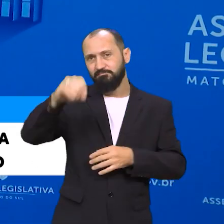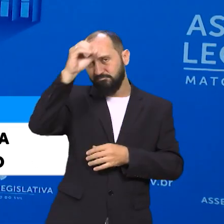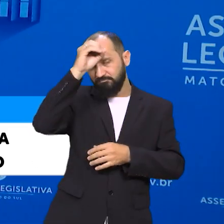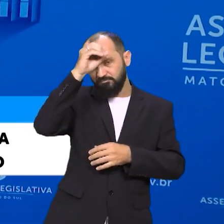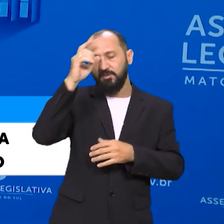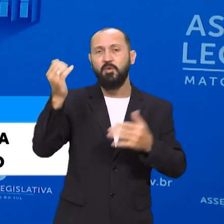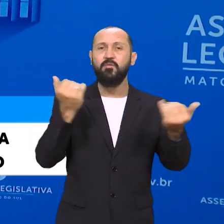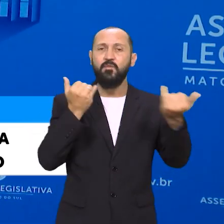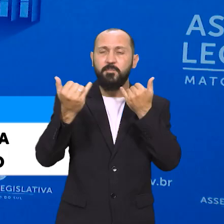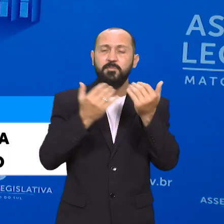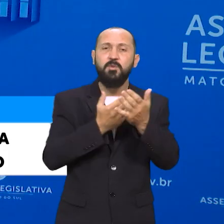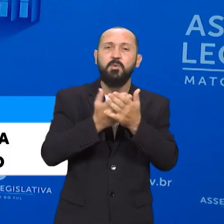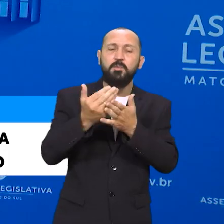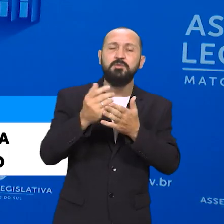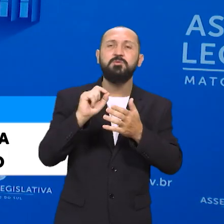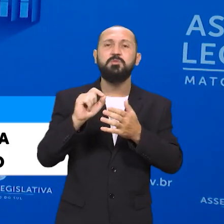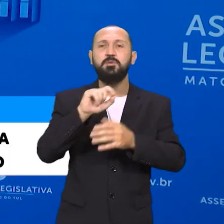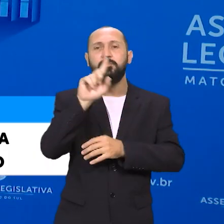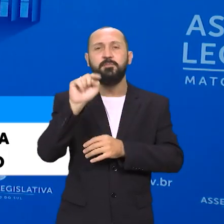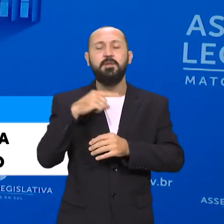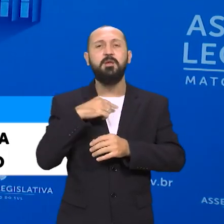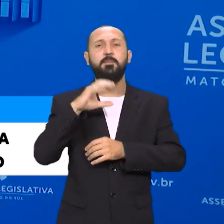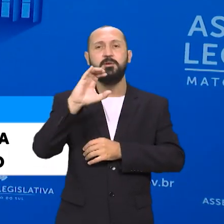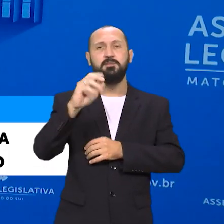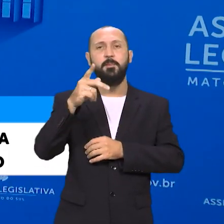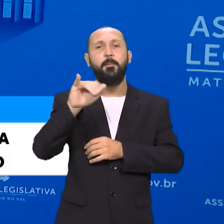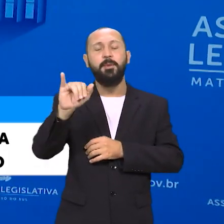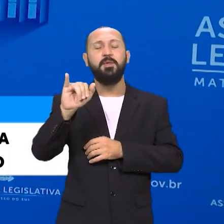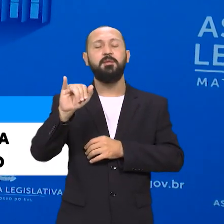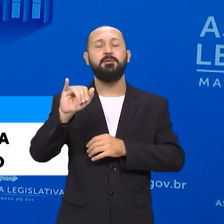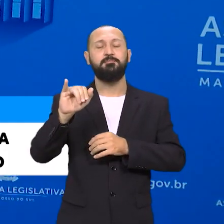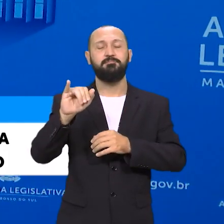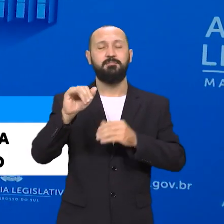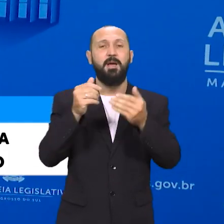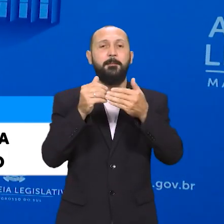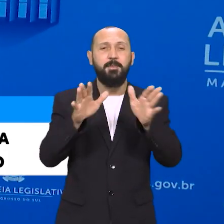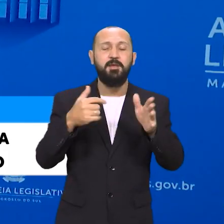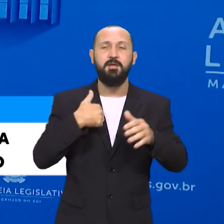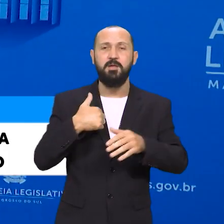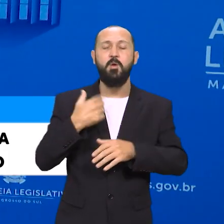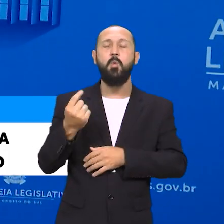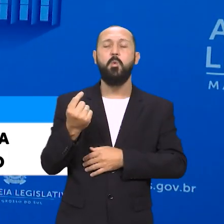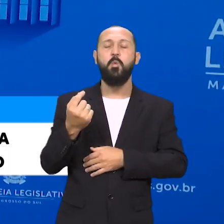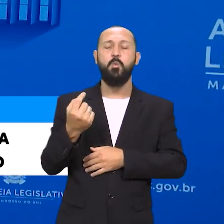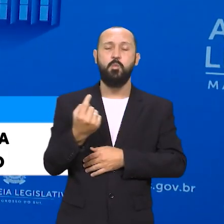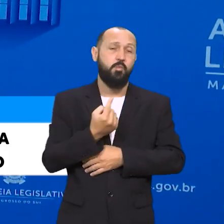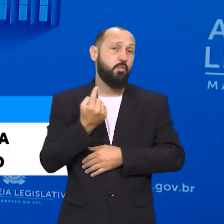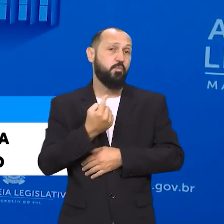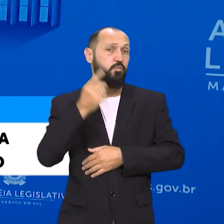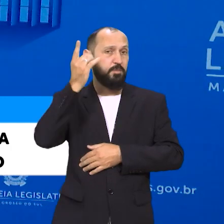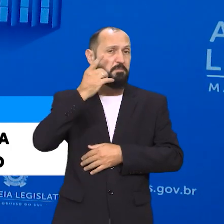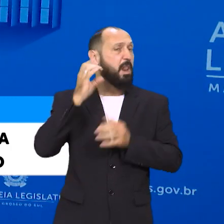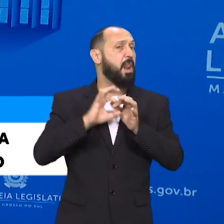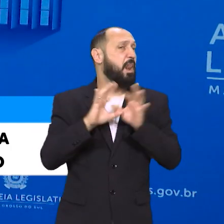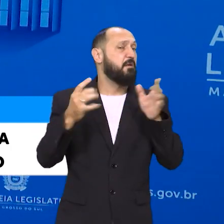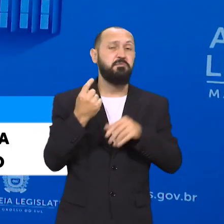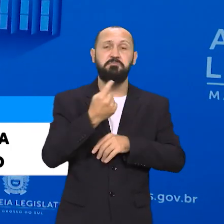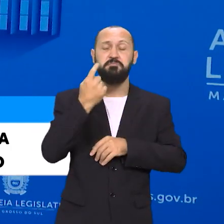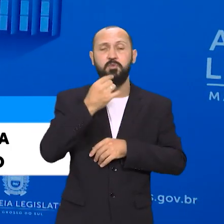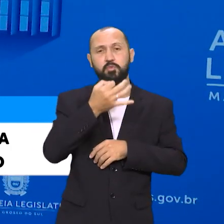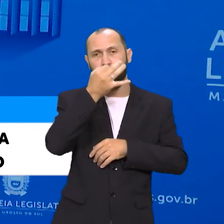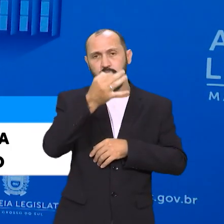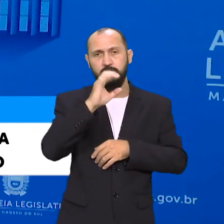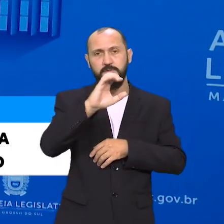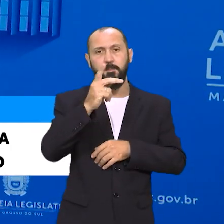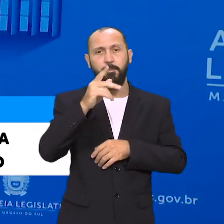essas informações, foi cogitado a abertura de uma CPI. Eu, como parlamentar independente, que sou, propus essa